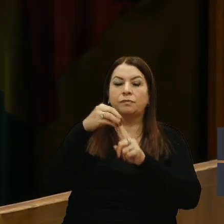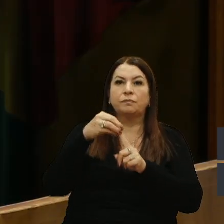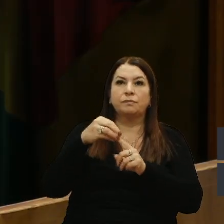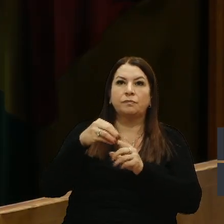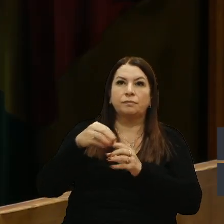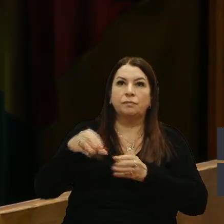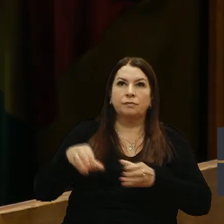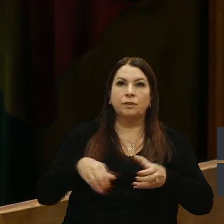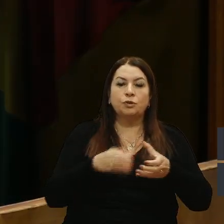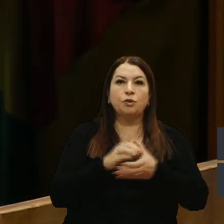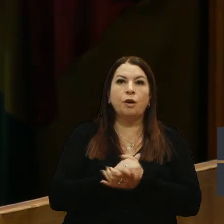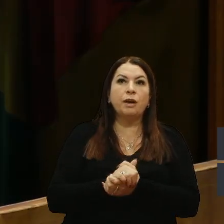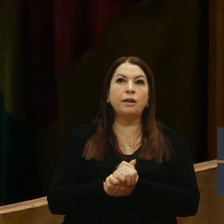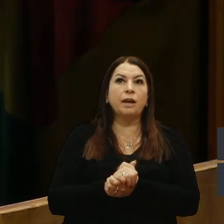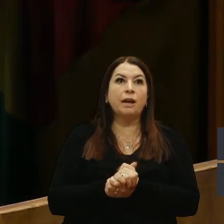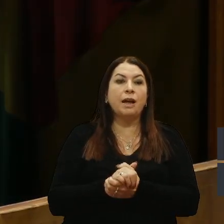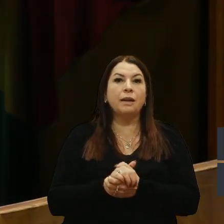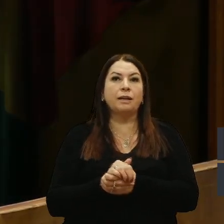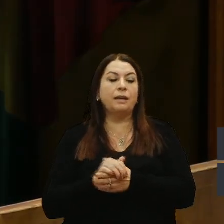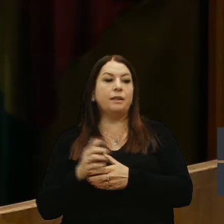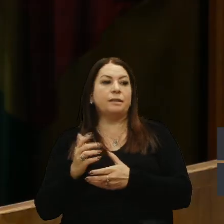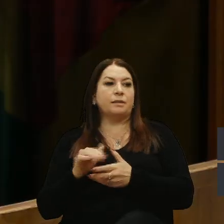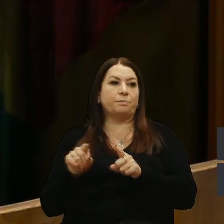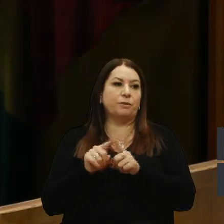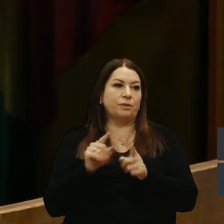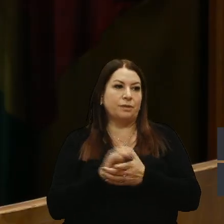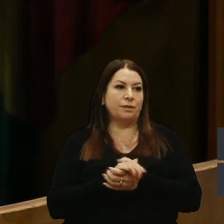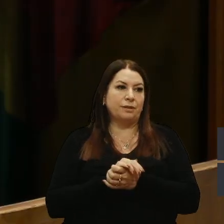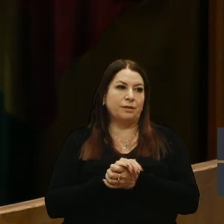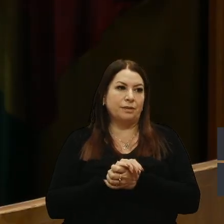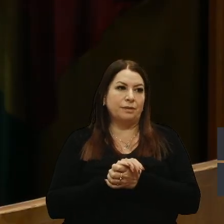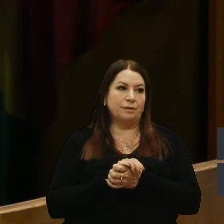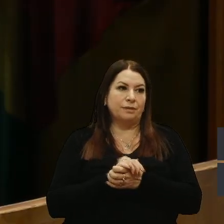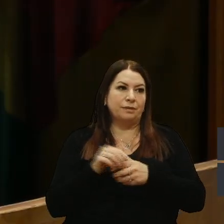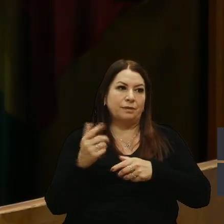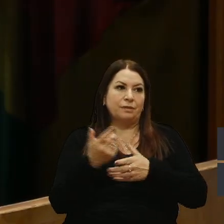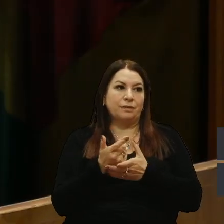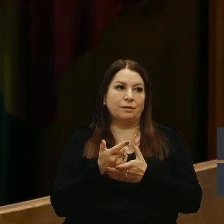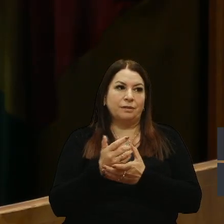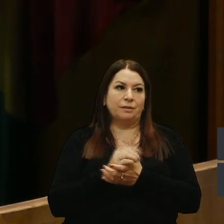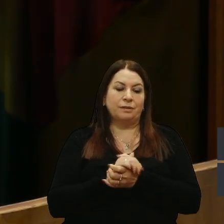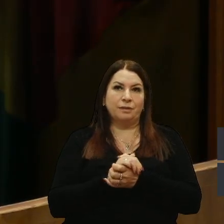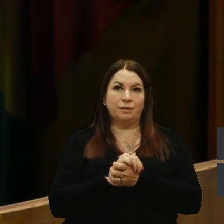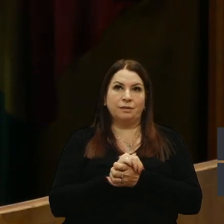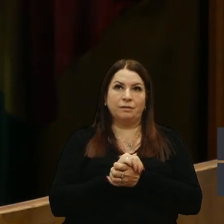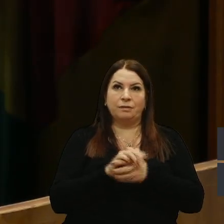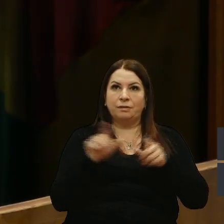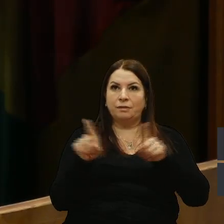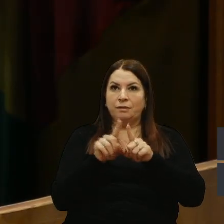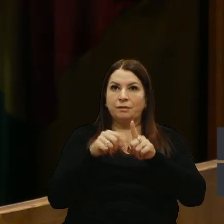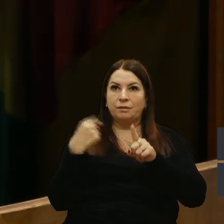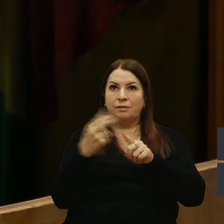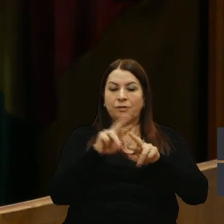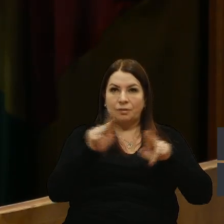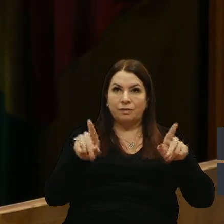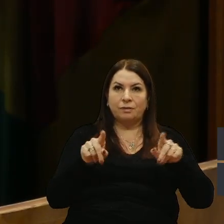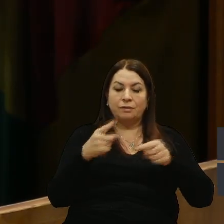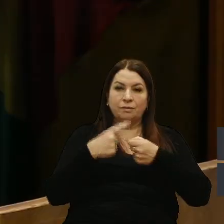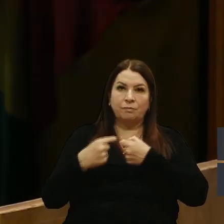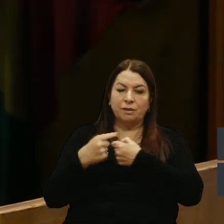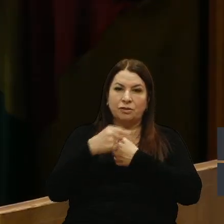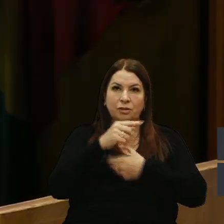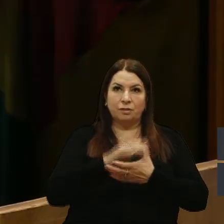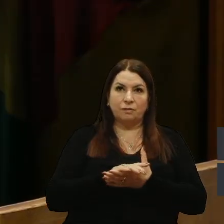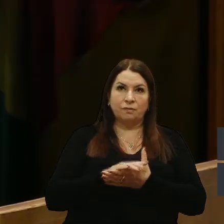saneamento, apresentaram uma carta regida por diversos municípios